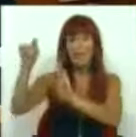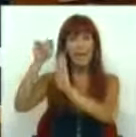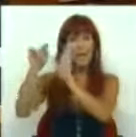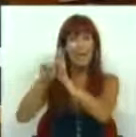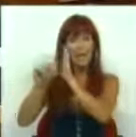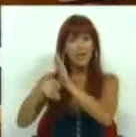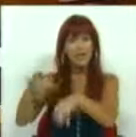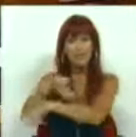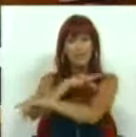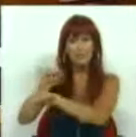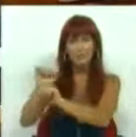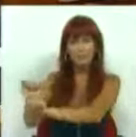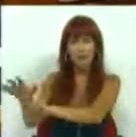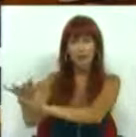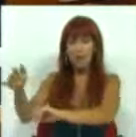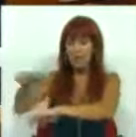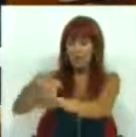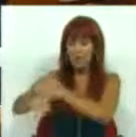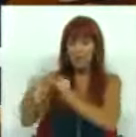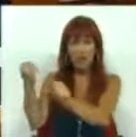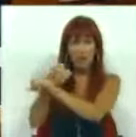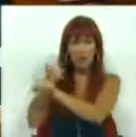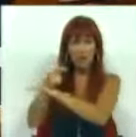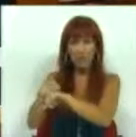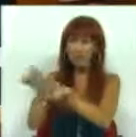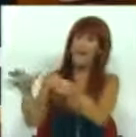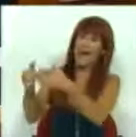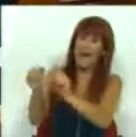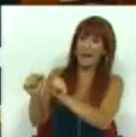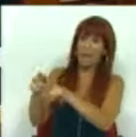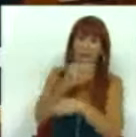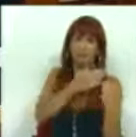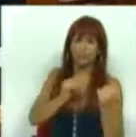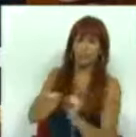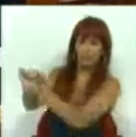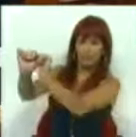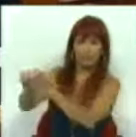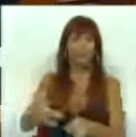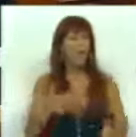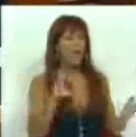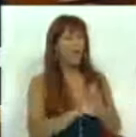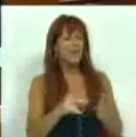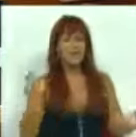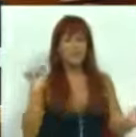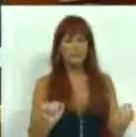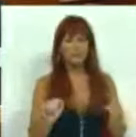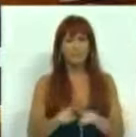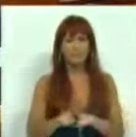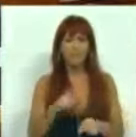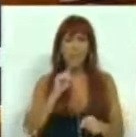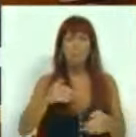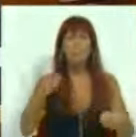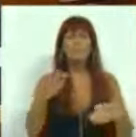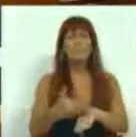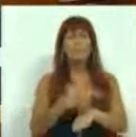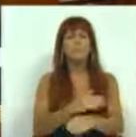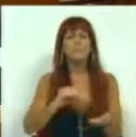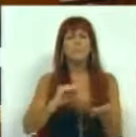ética e clínica que devem ser feitas pelas entidades de classe a quem compete, a verdade é que a aprovação do chamado testamento